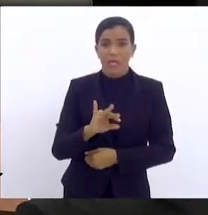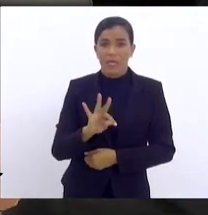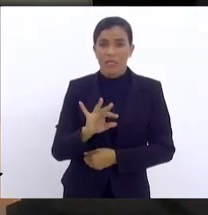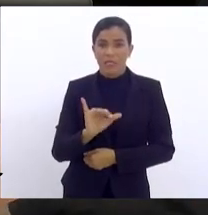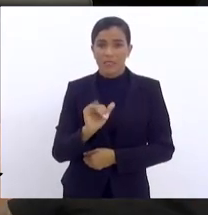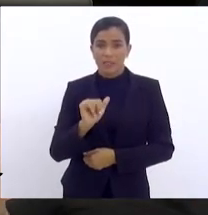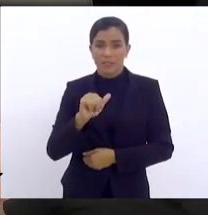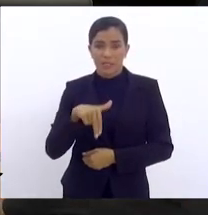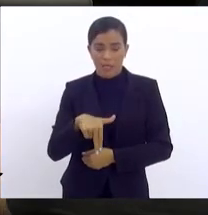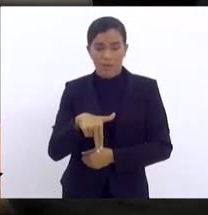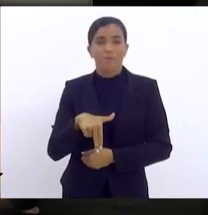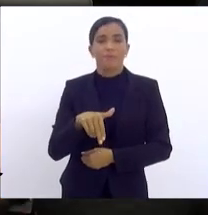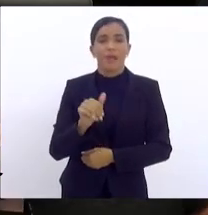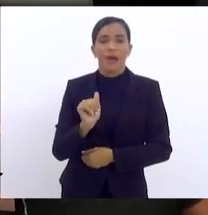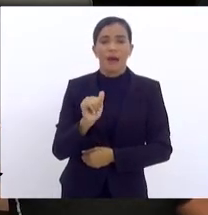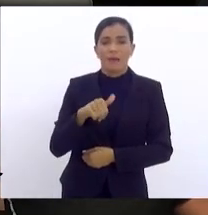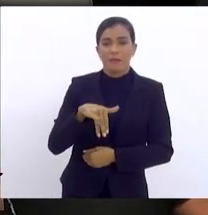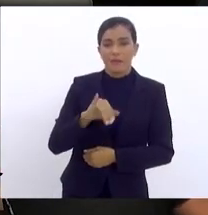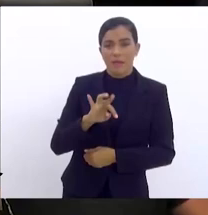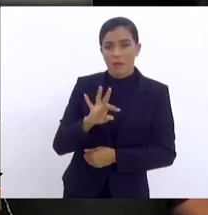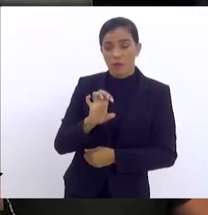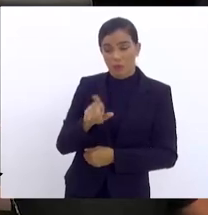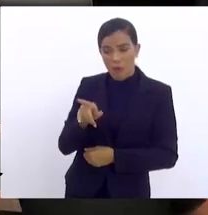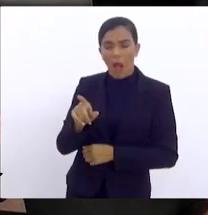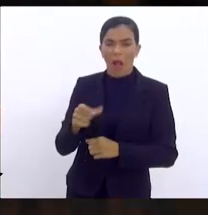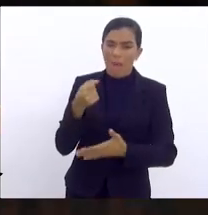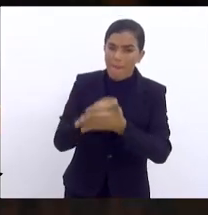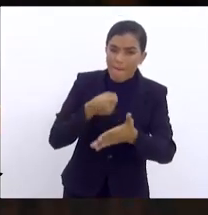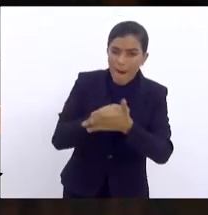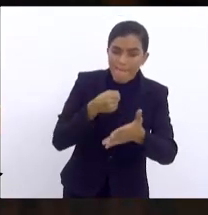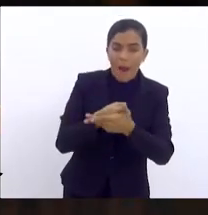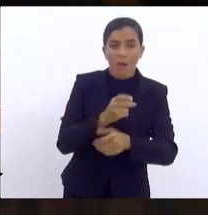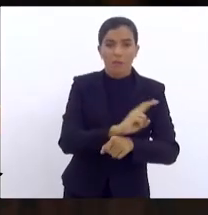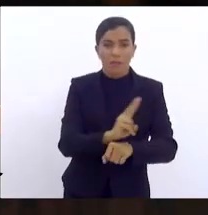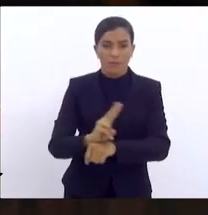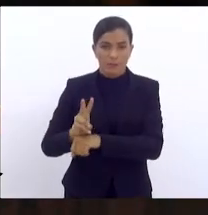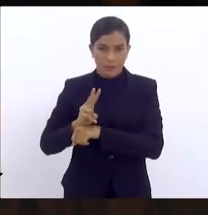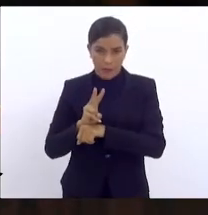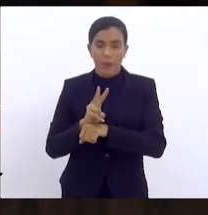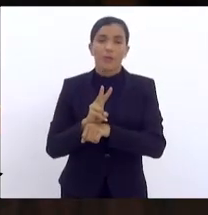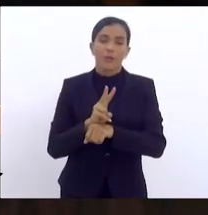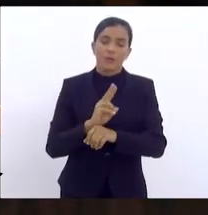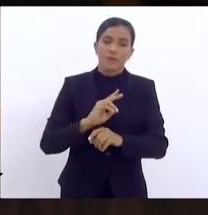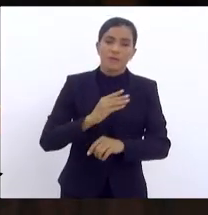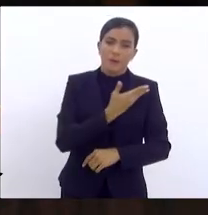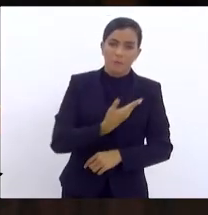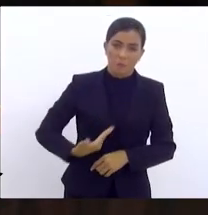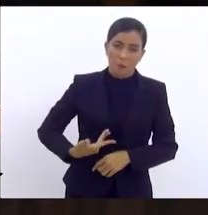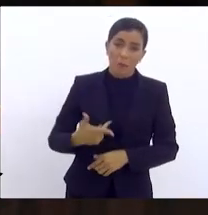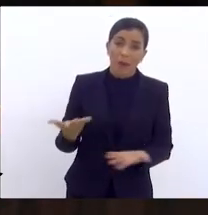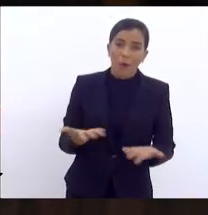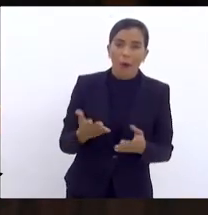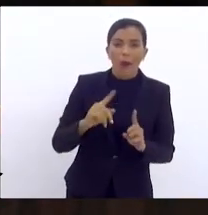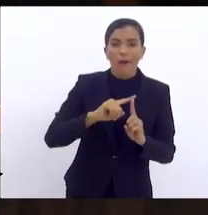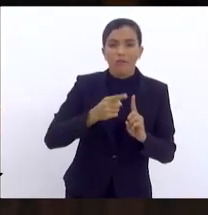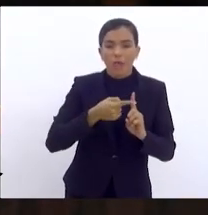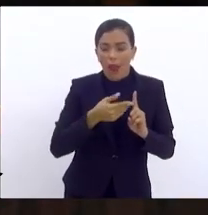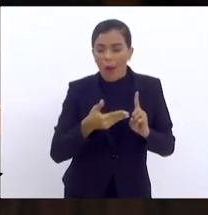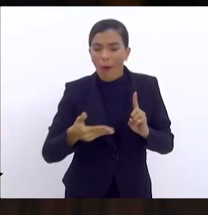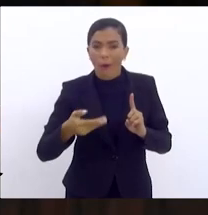é outra que luta também pela área de segurança pública mas que está na reta final de gravidez e não pode se fazer presente